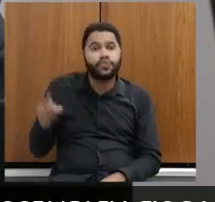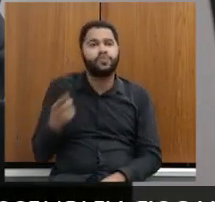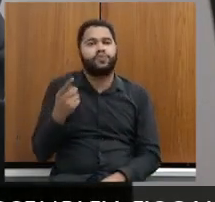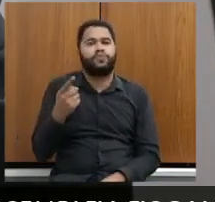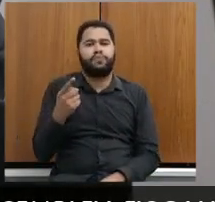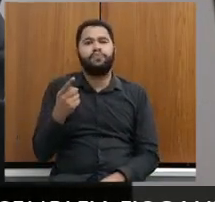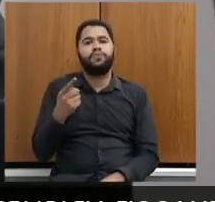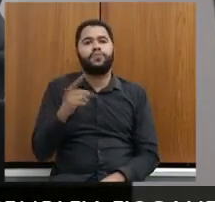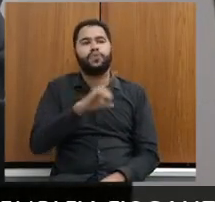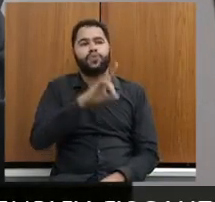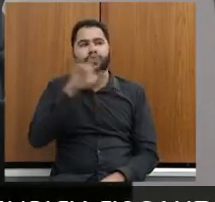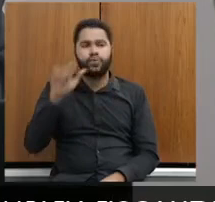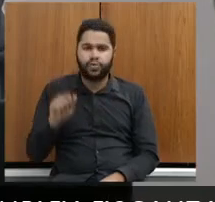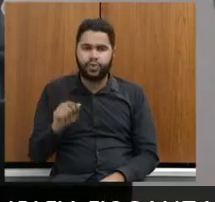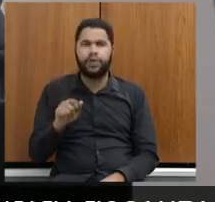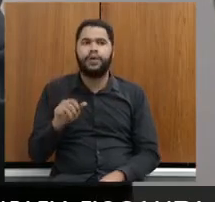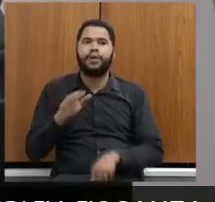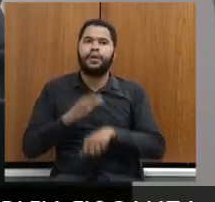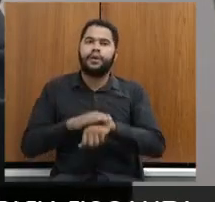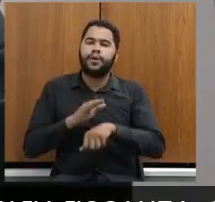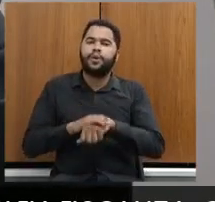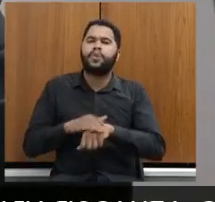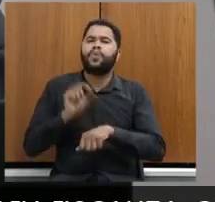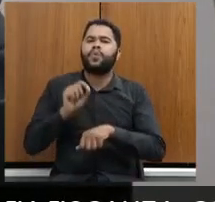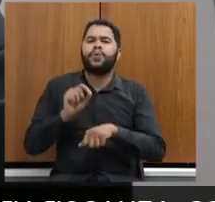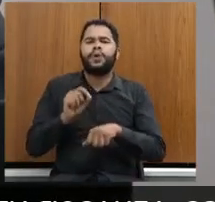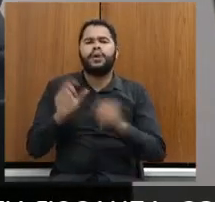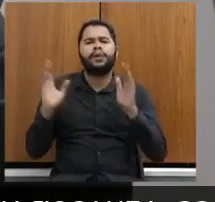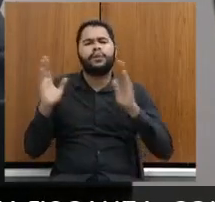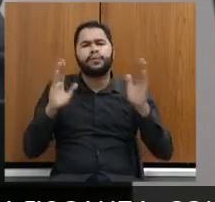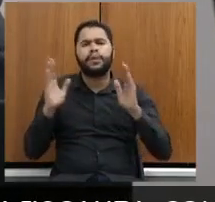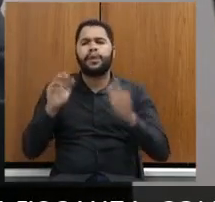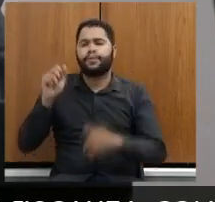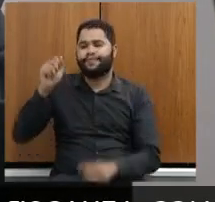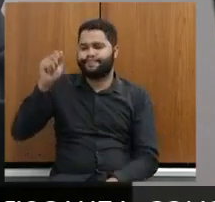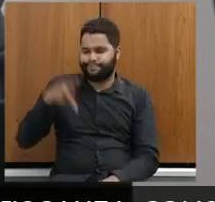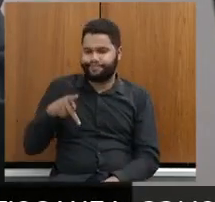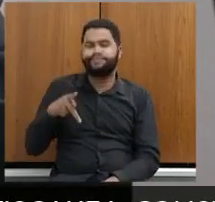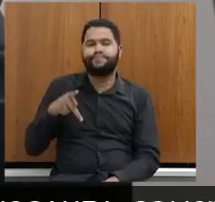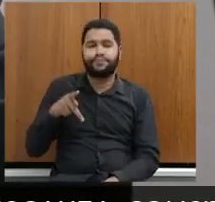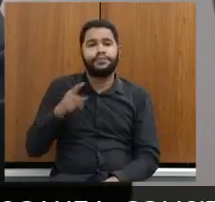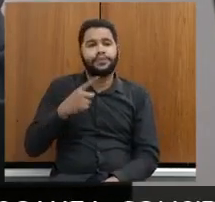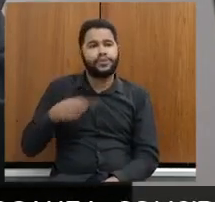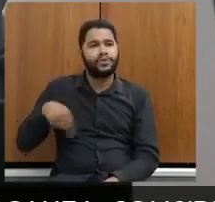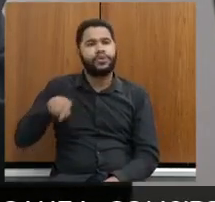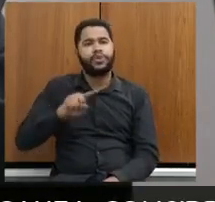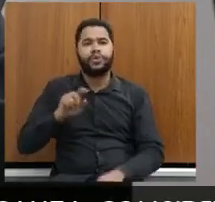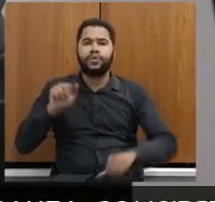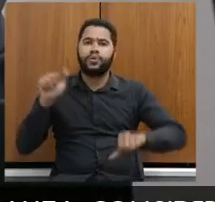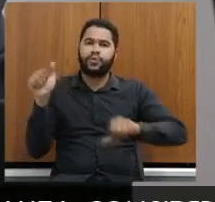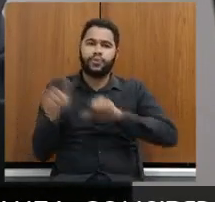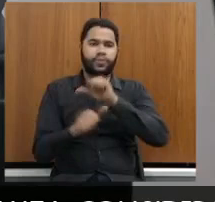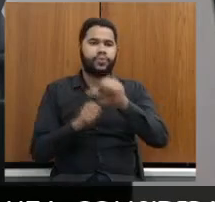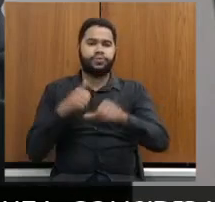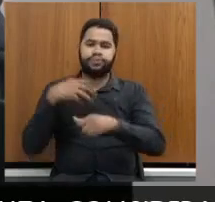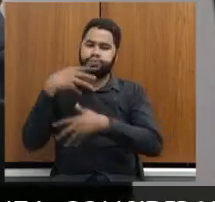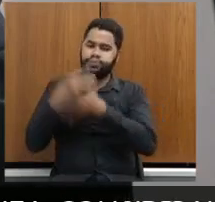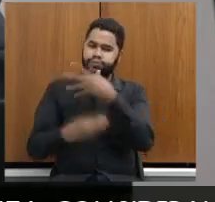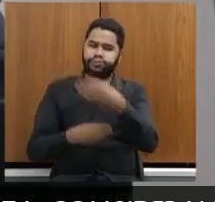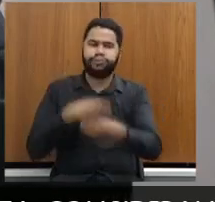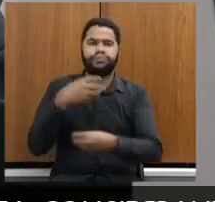nítido a quantidade de militares que contaram seus tempos para aposentar estamos em uma transição de gerações